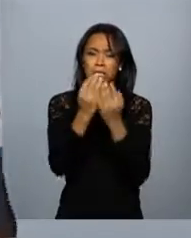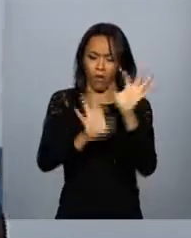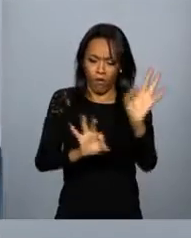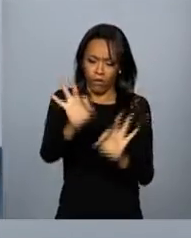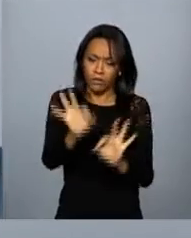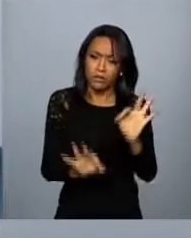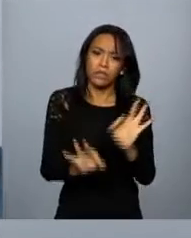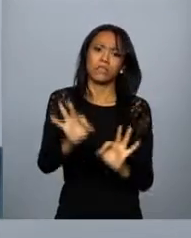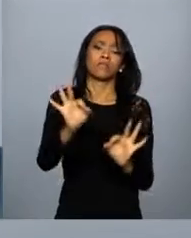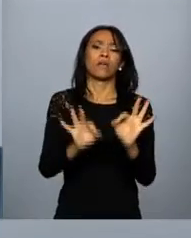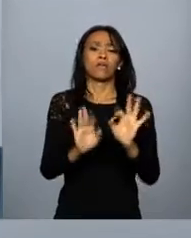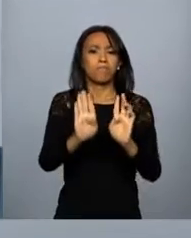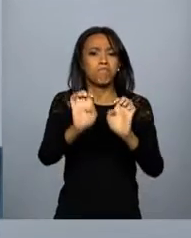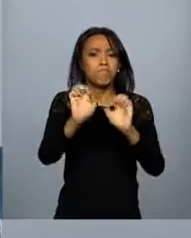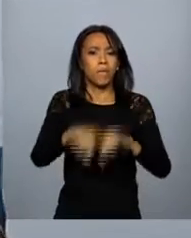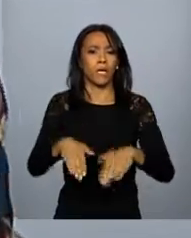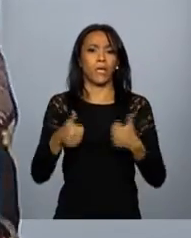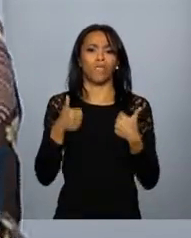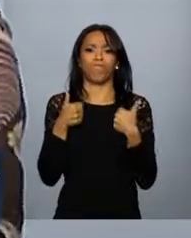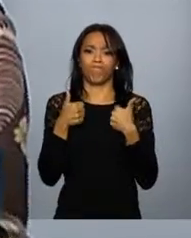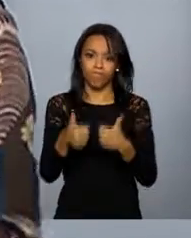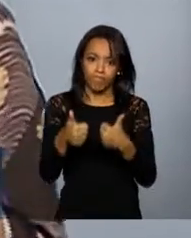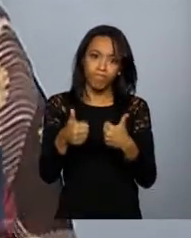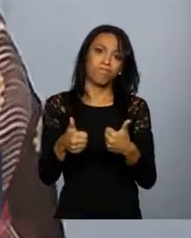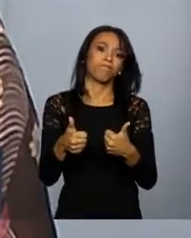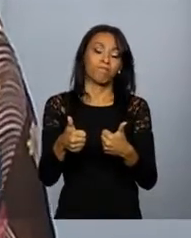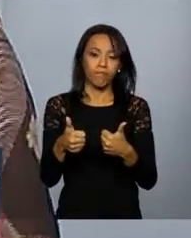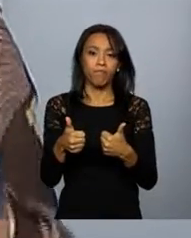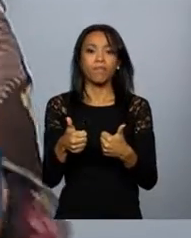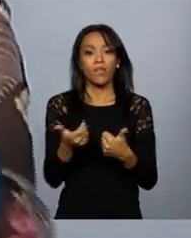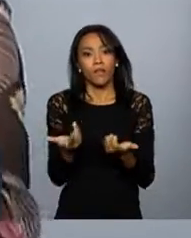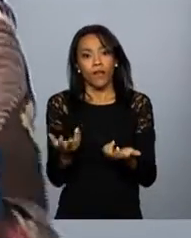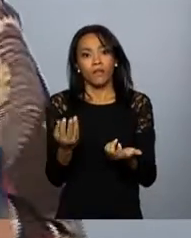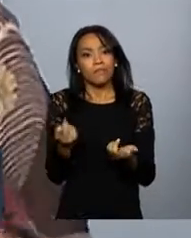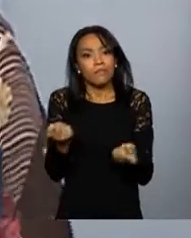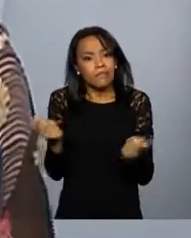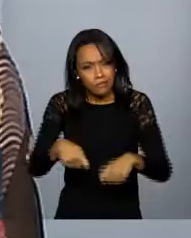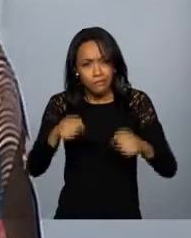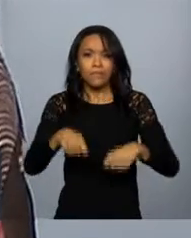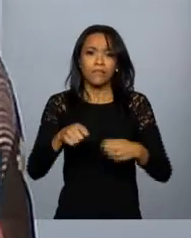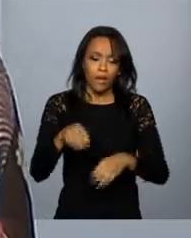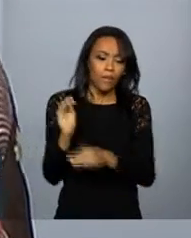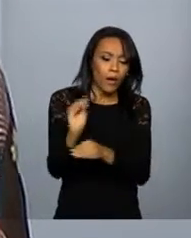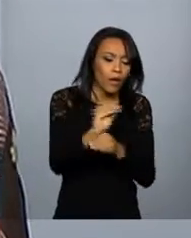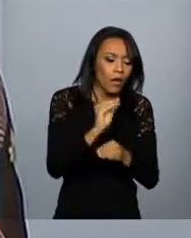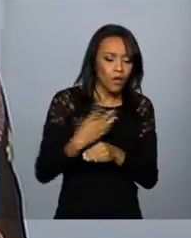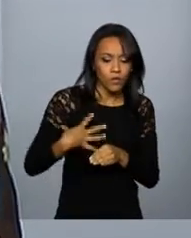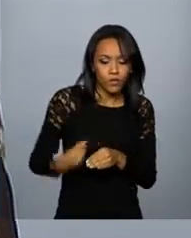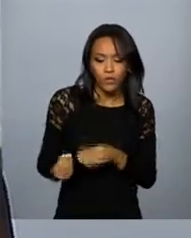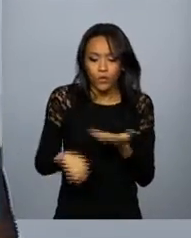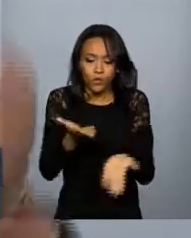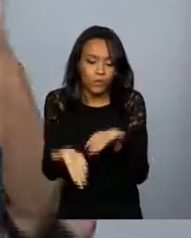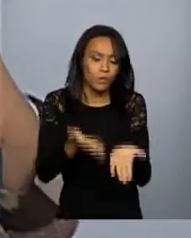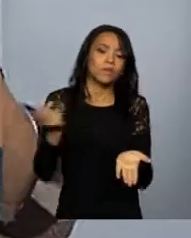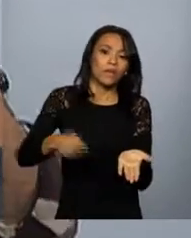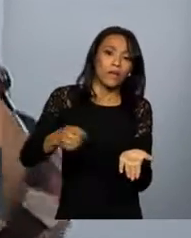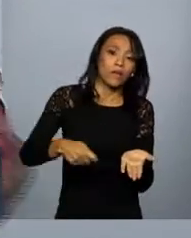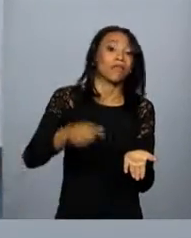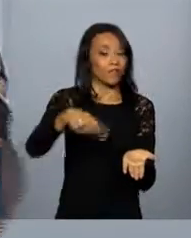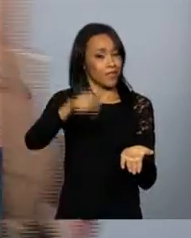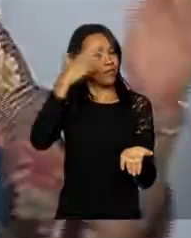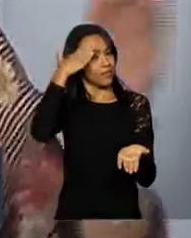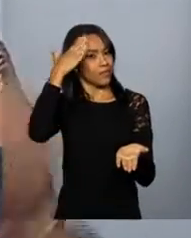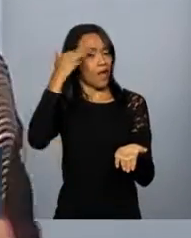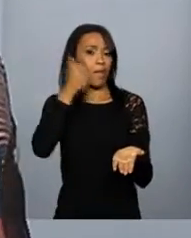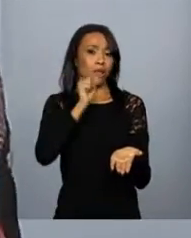estruturada, uma família com condições de criar seus filhos, e a gente sabe que aí as mães